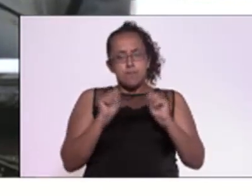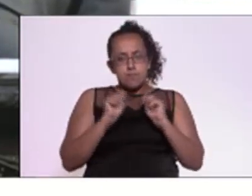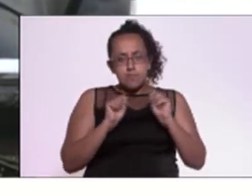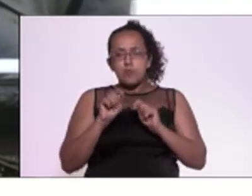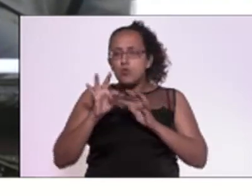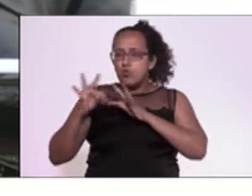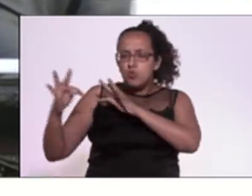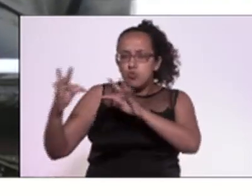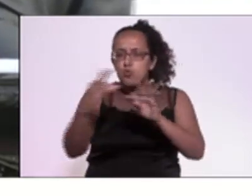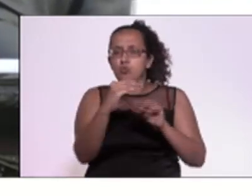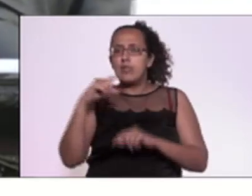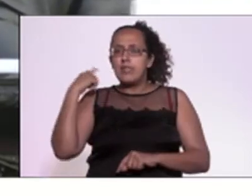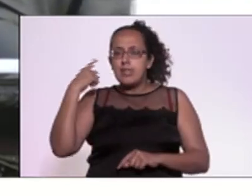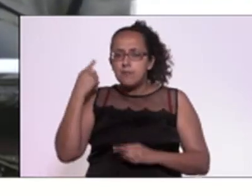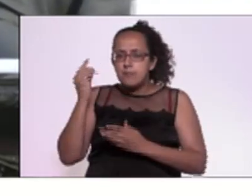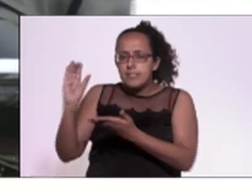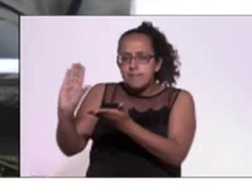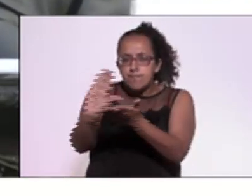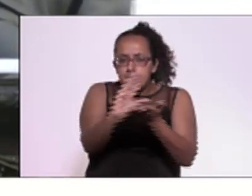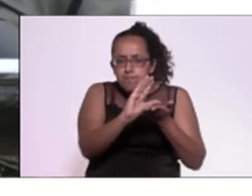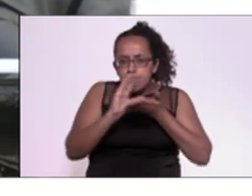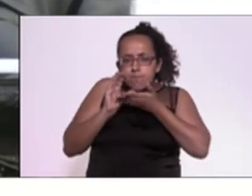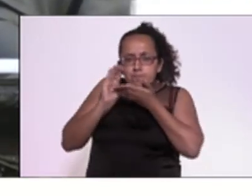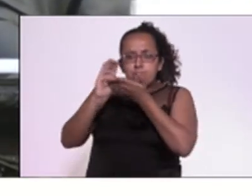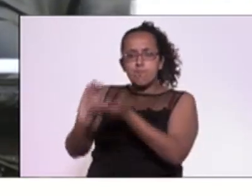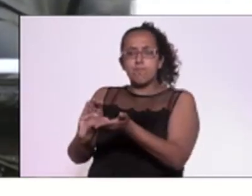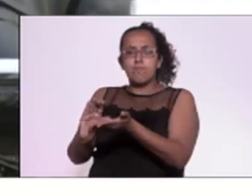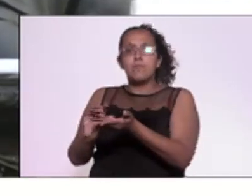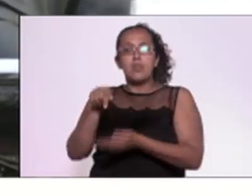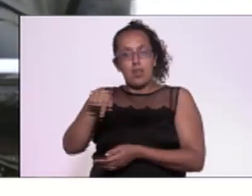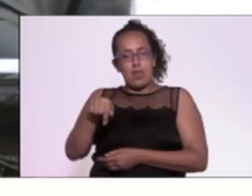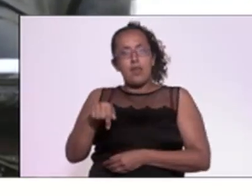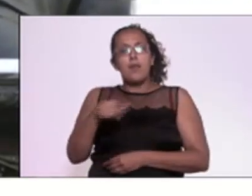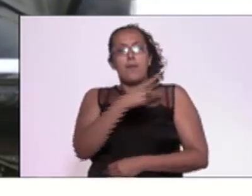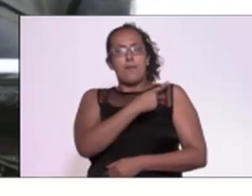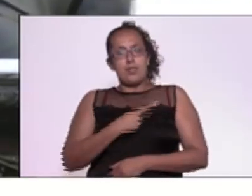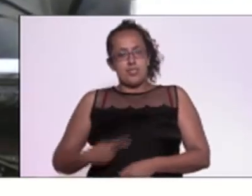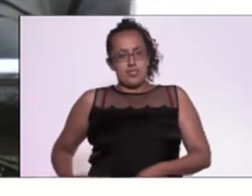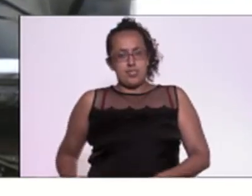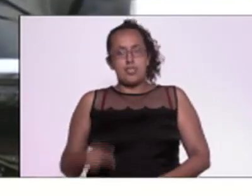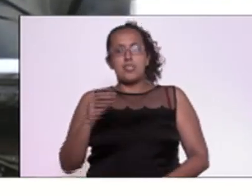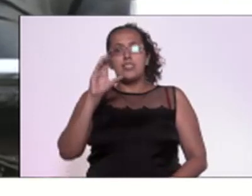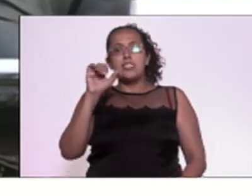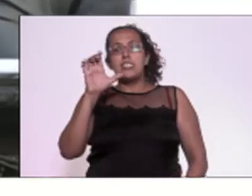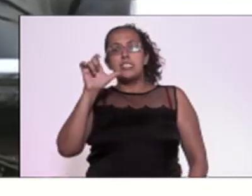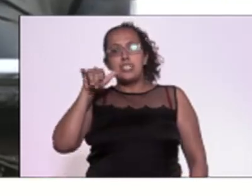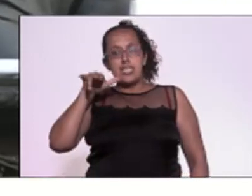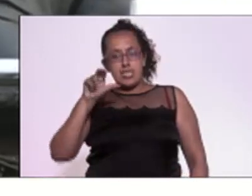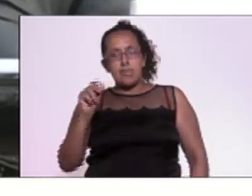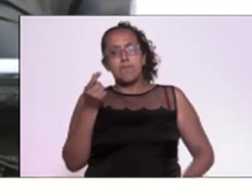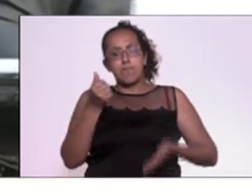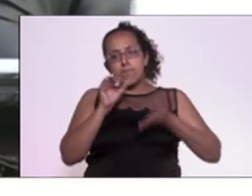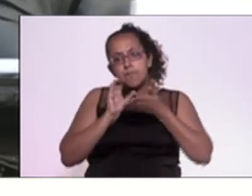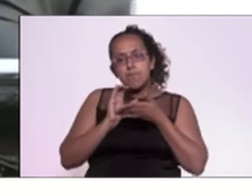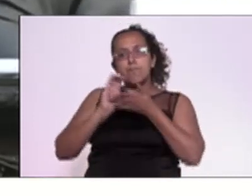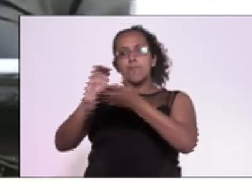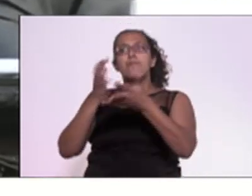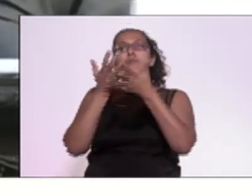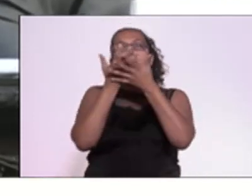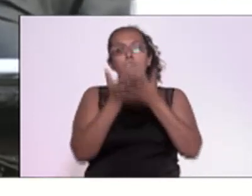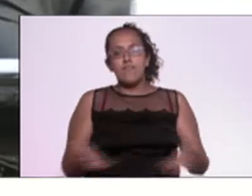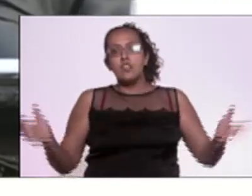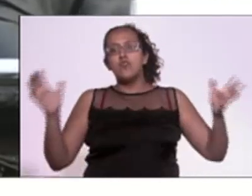amigo do Adailton. A gente se conhece há um tempinho, mais de 40 anos. Adailton, vou